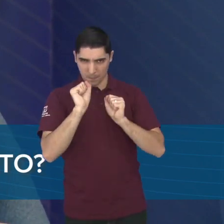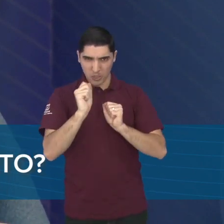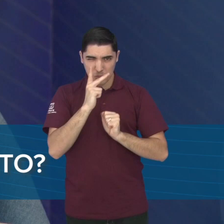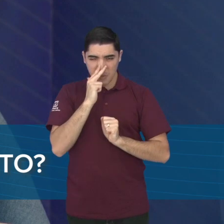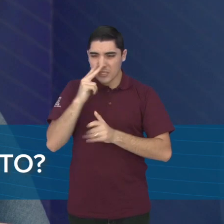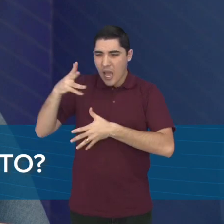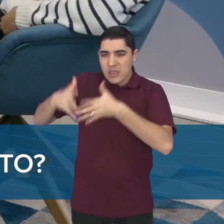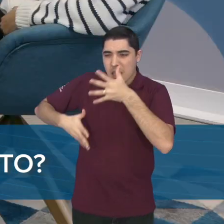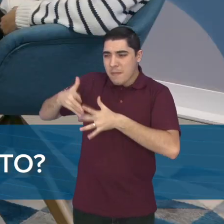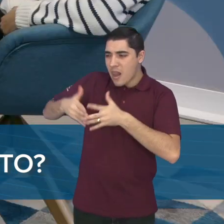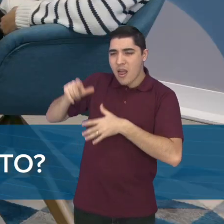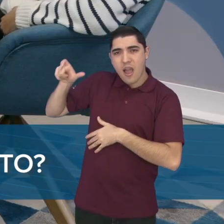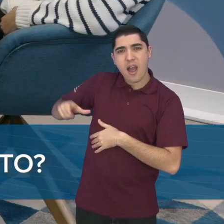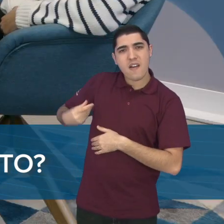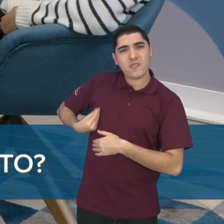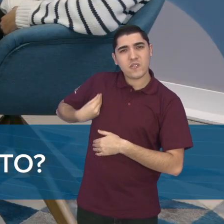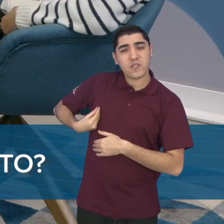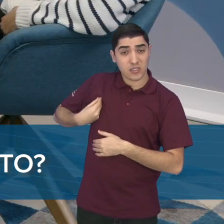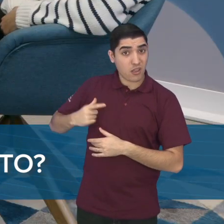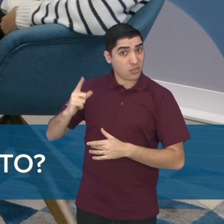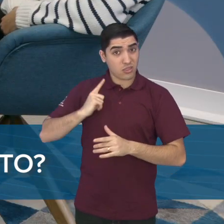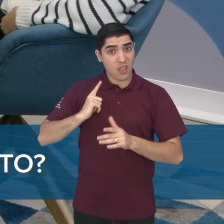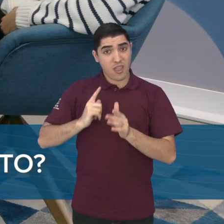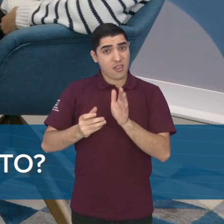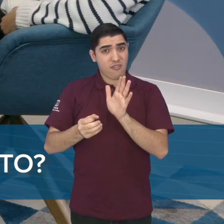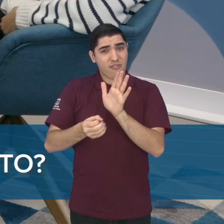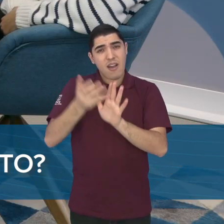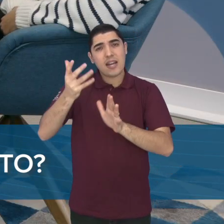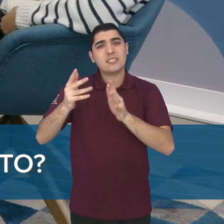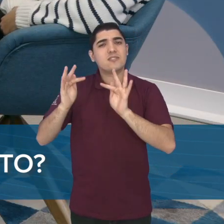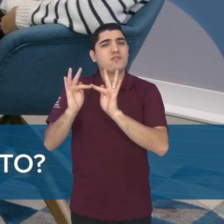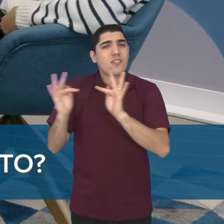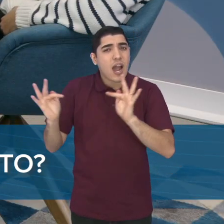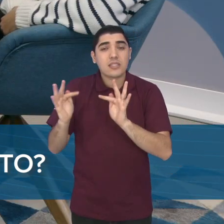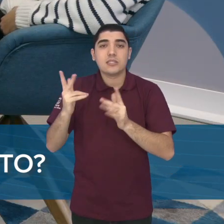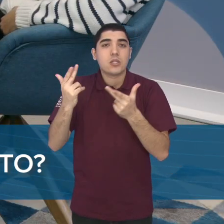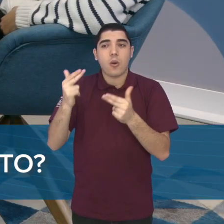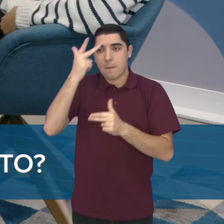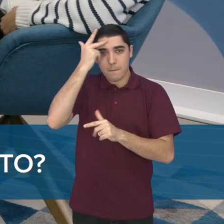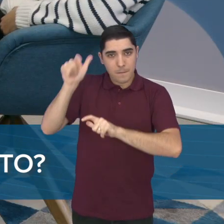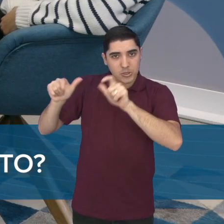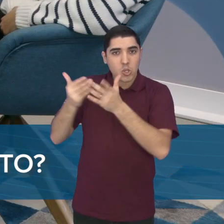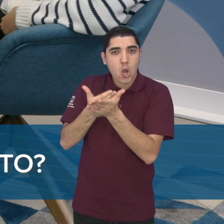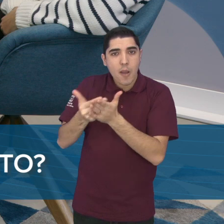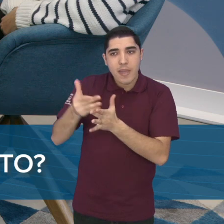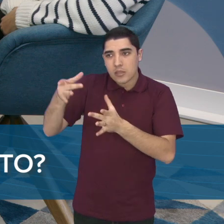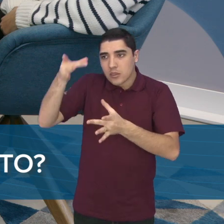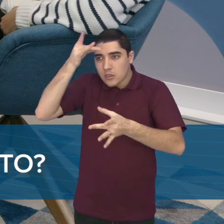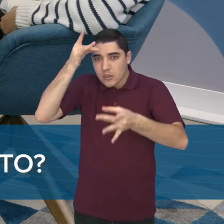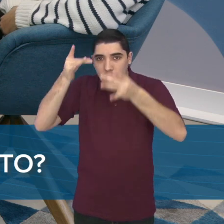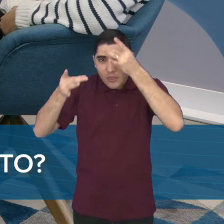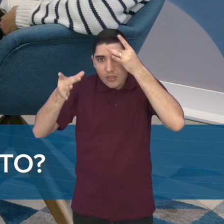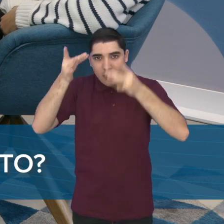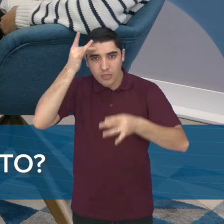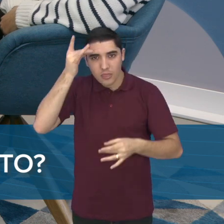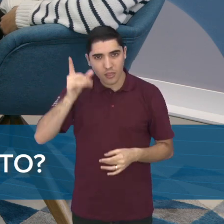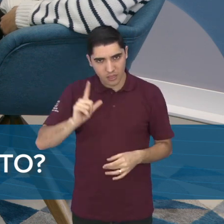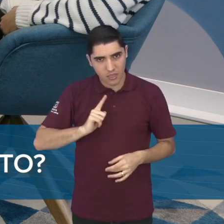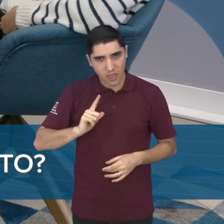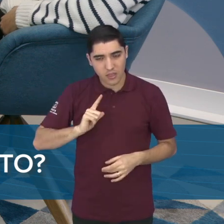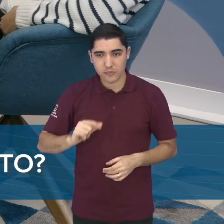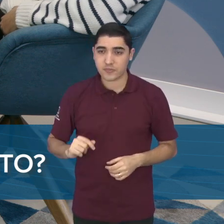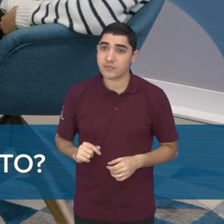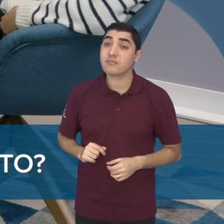pode atrapalhar de alguma forma, né? Assim como muitas frases vão ficando no subconsciente das pessoas. Sim, porque às vezes ela